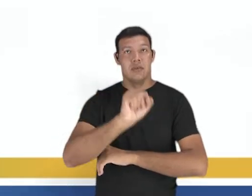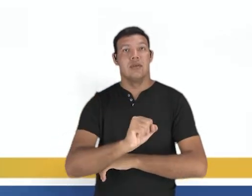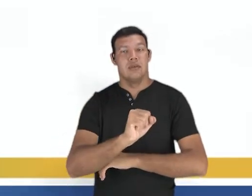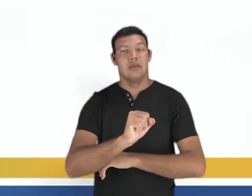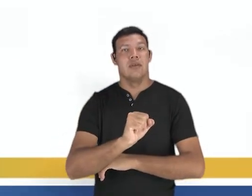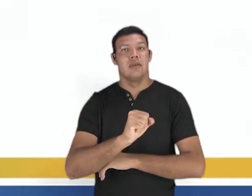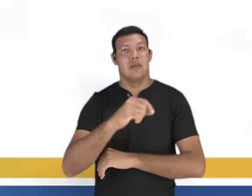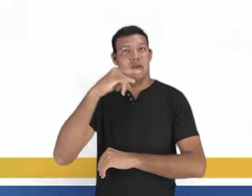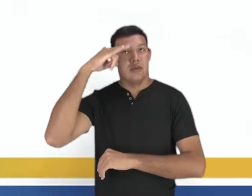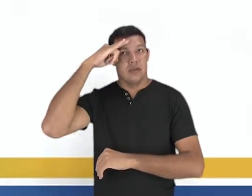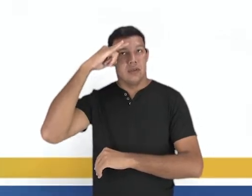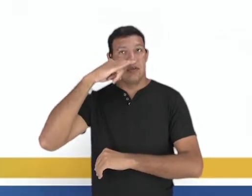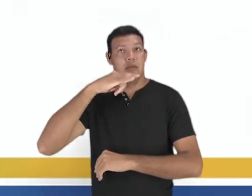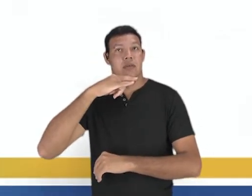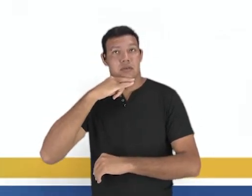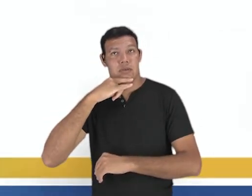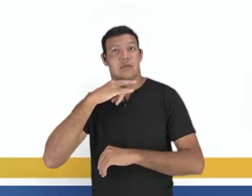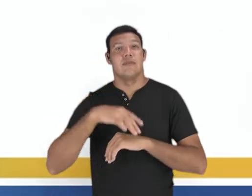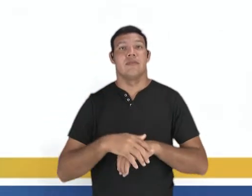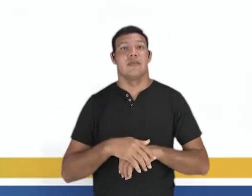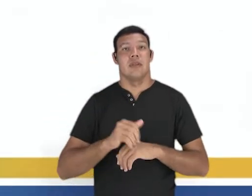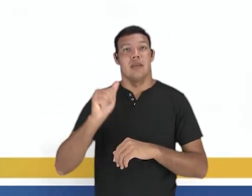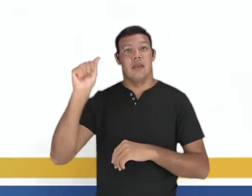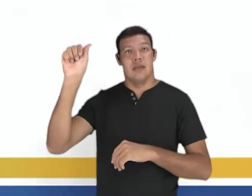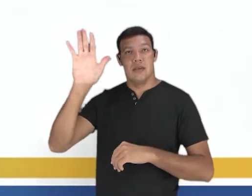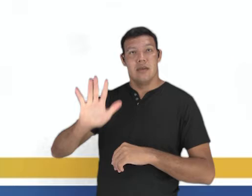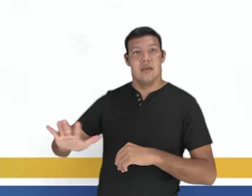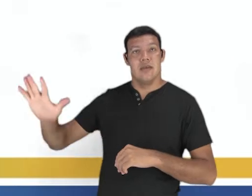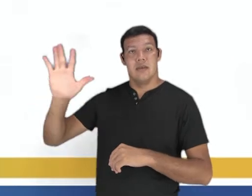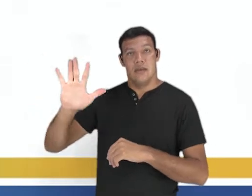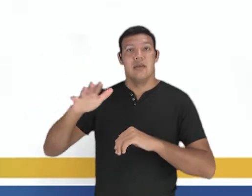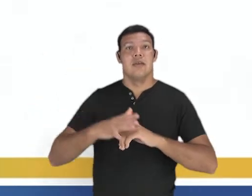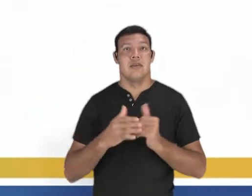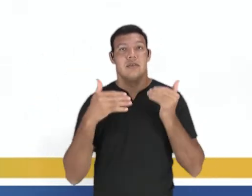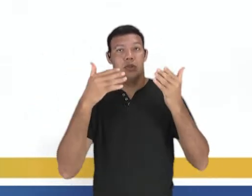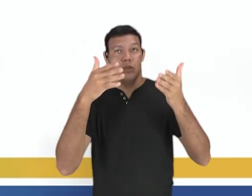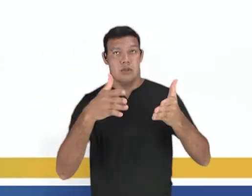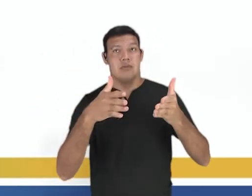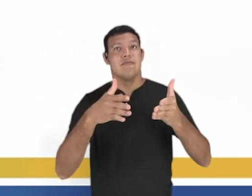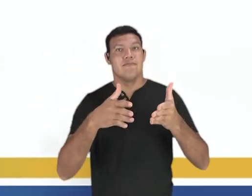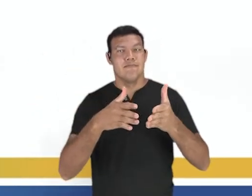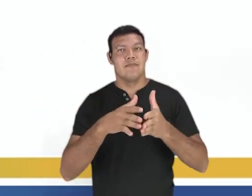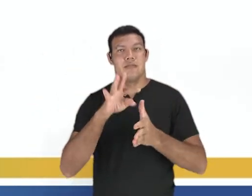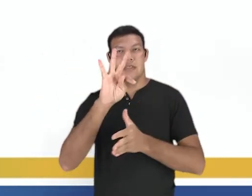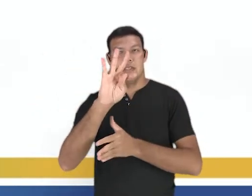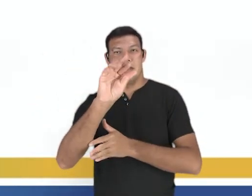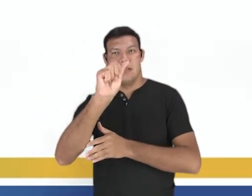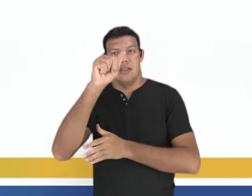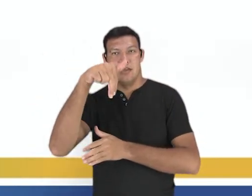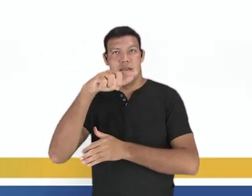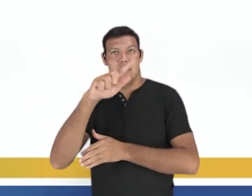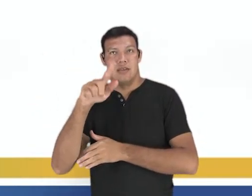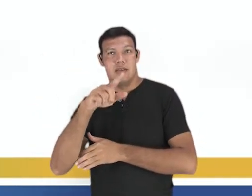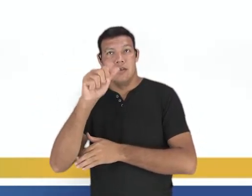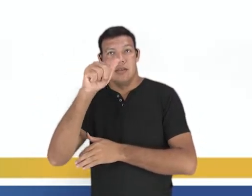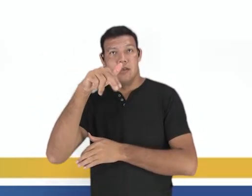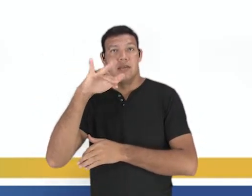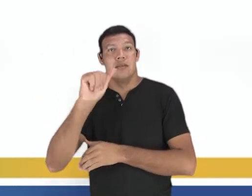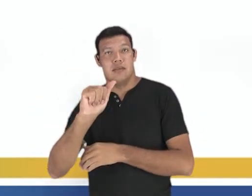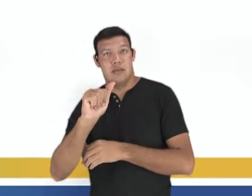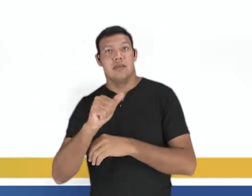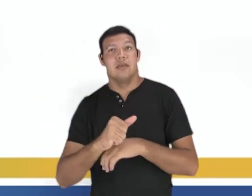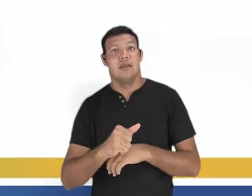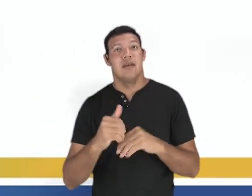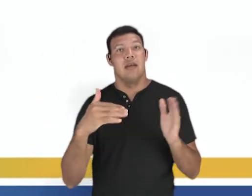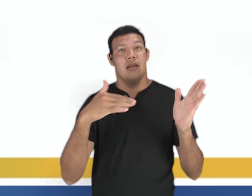área entre a Tanzânia na África e a Indonésia no Oceano Índico. Esses são os países que fazem parte